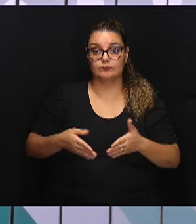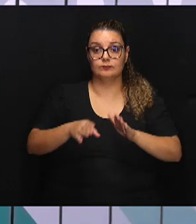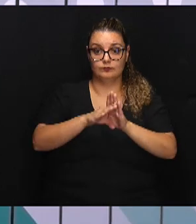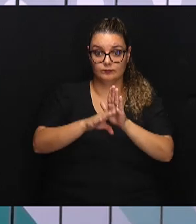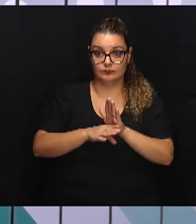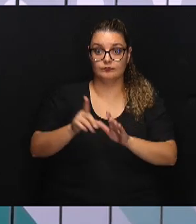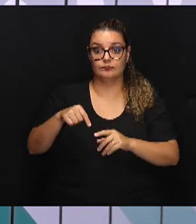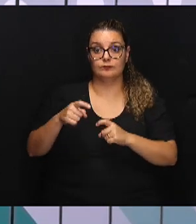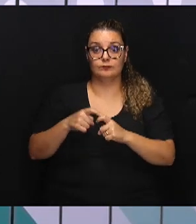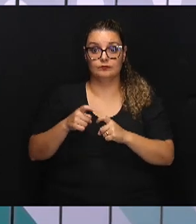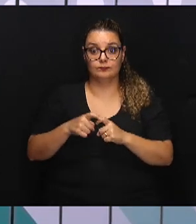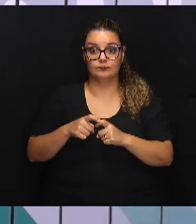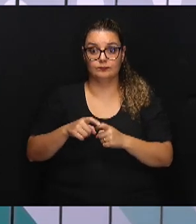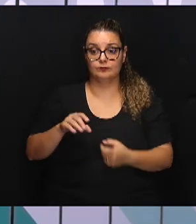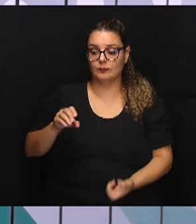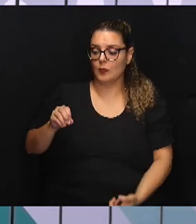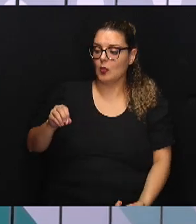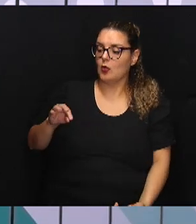é o médico